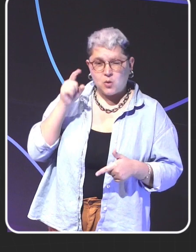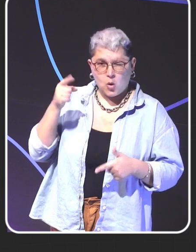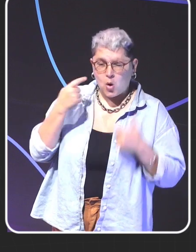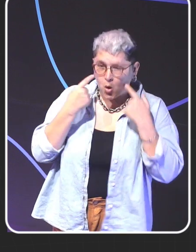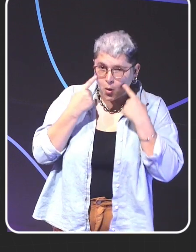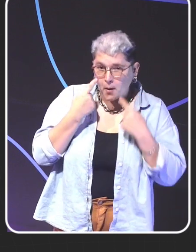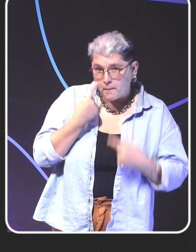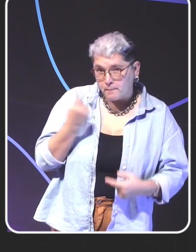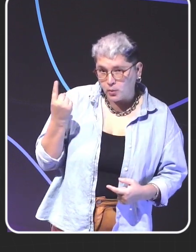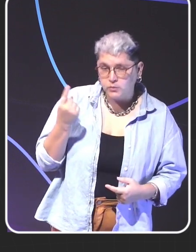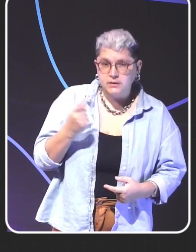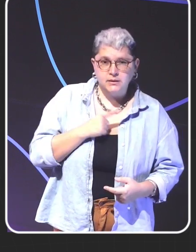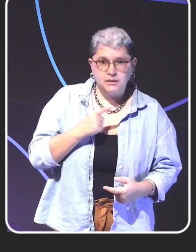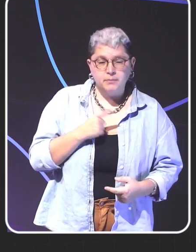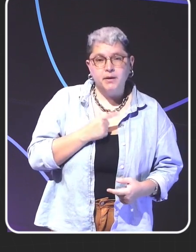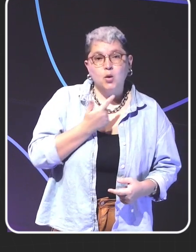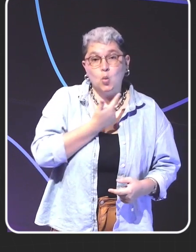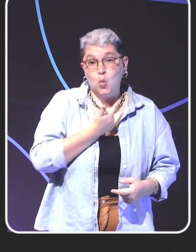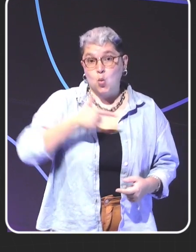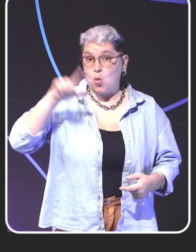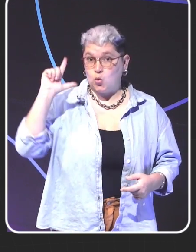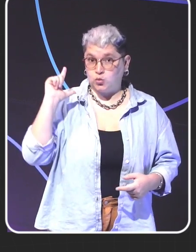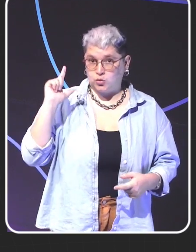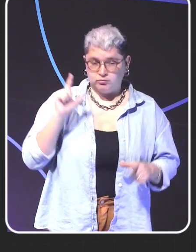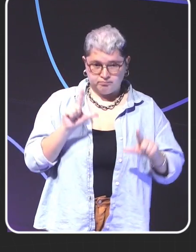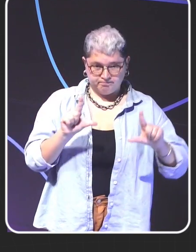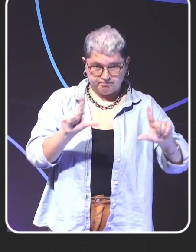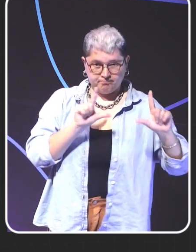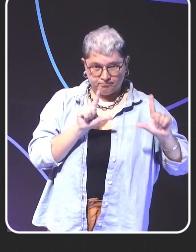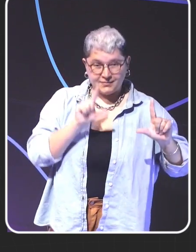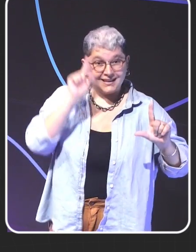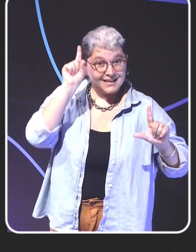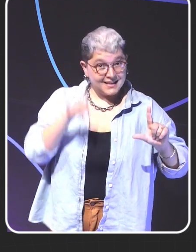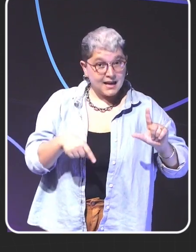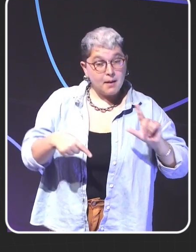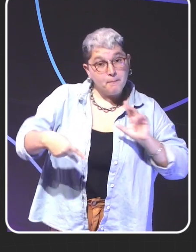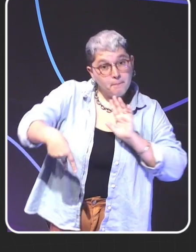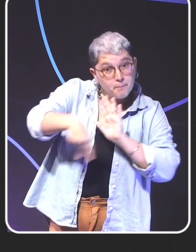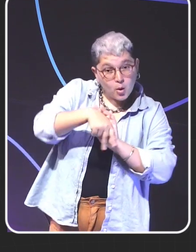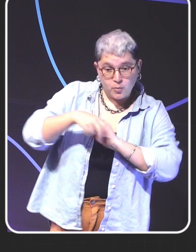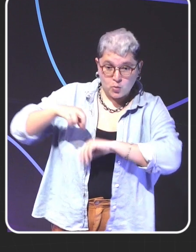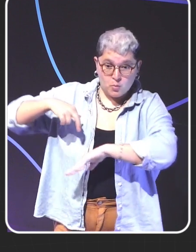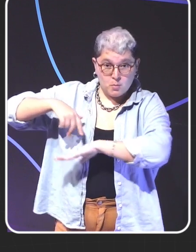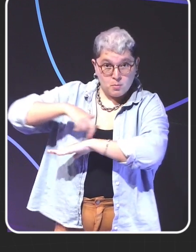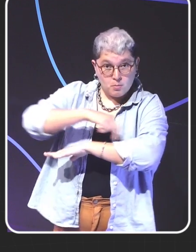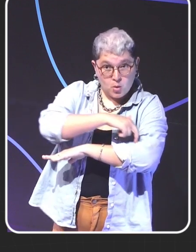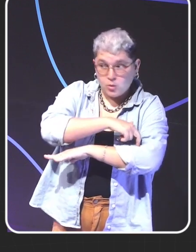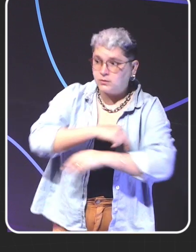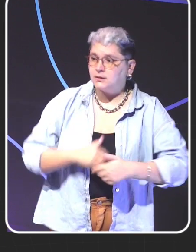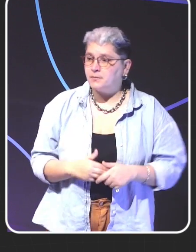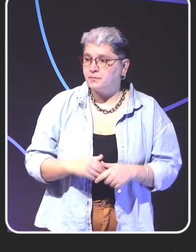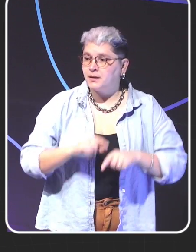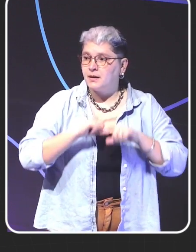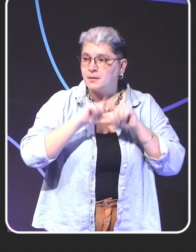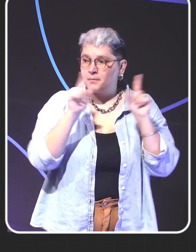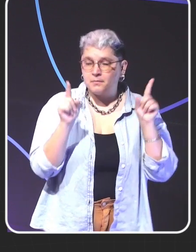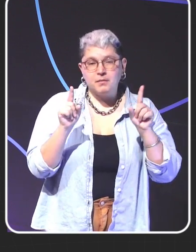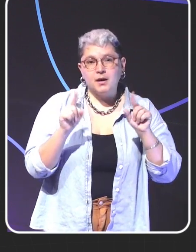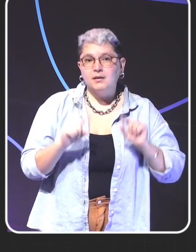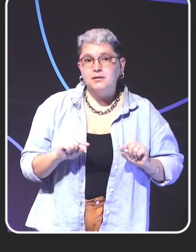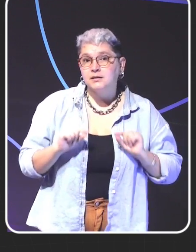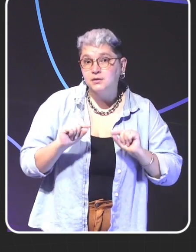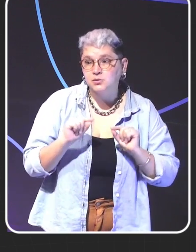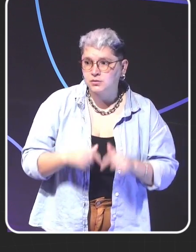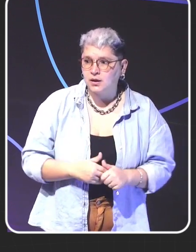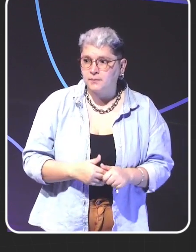da Animale, que também é uma frente, enfim, do varejo, de moda, mas aqui a gente aborda um pouquinho sobre a